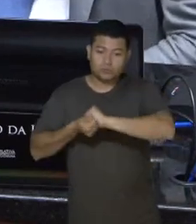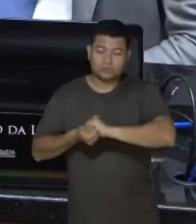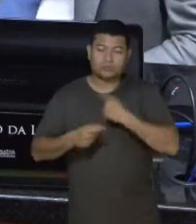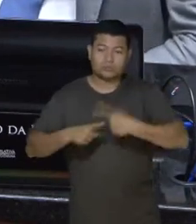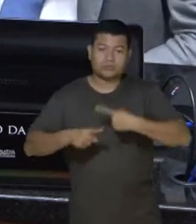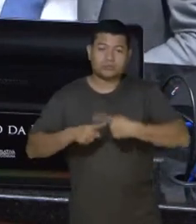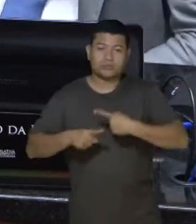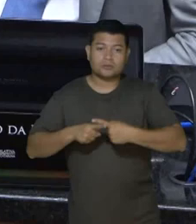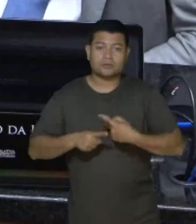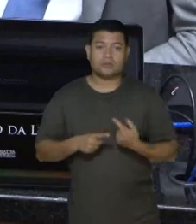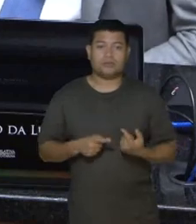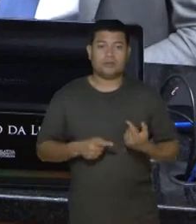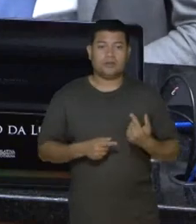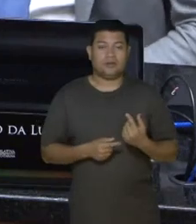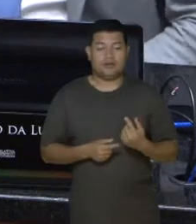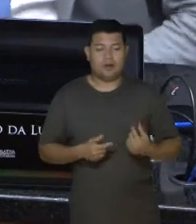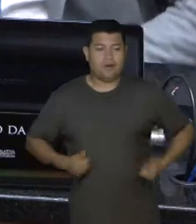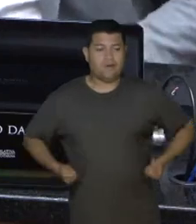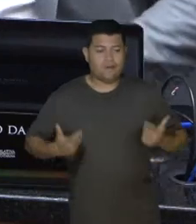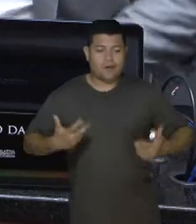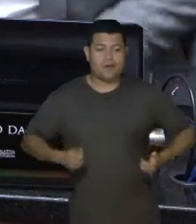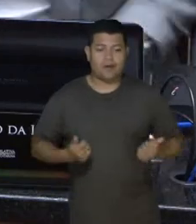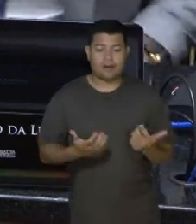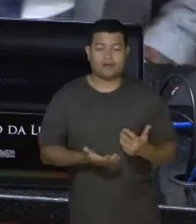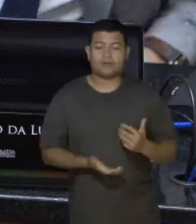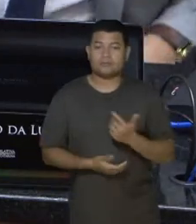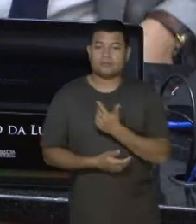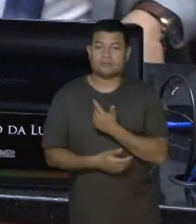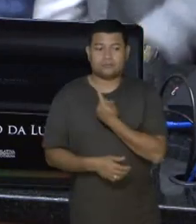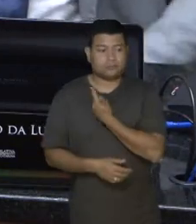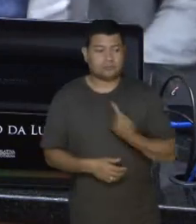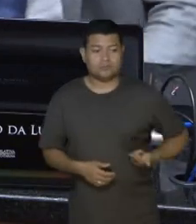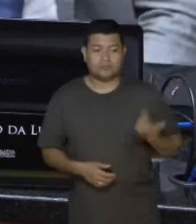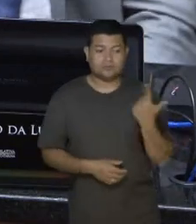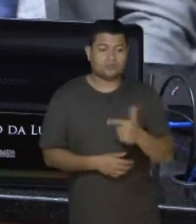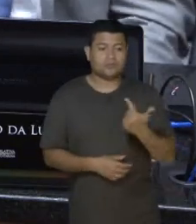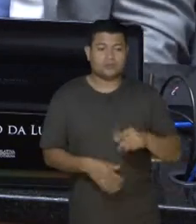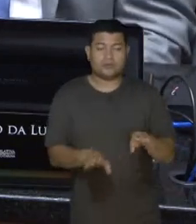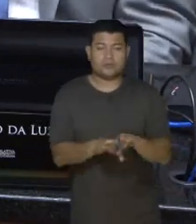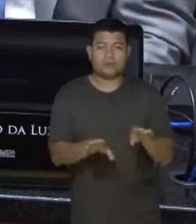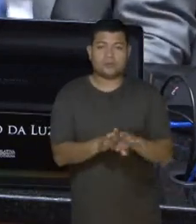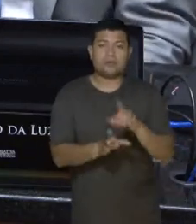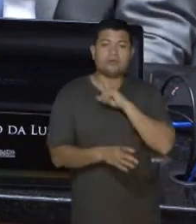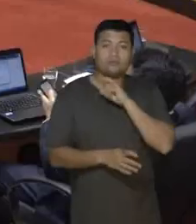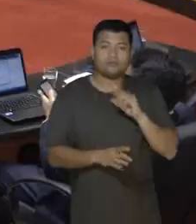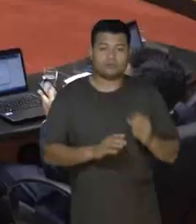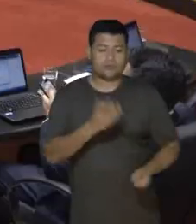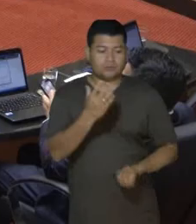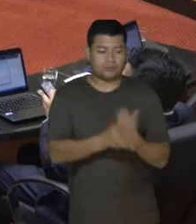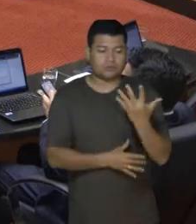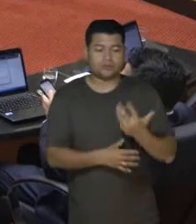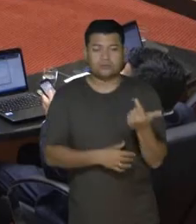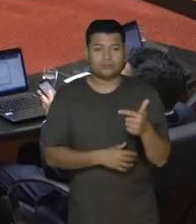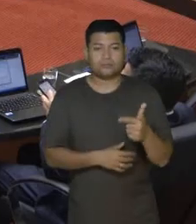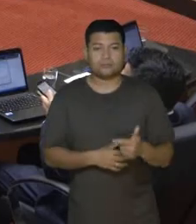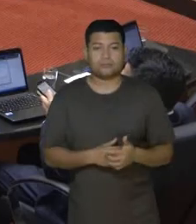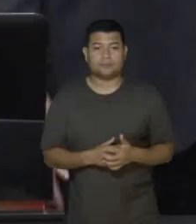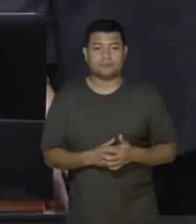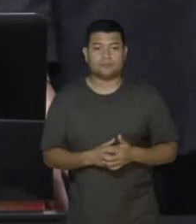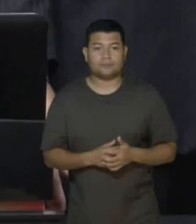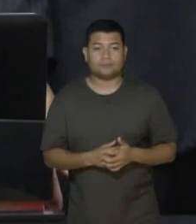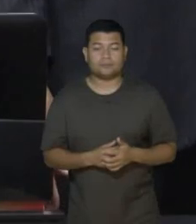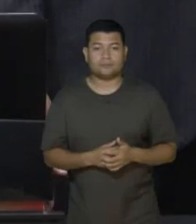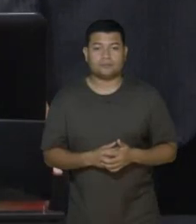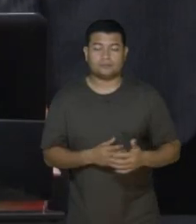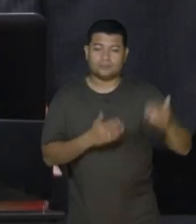há nenhum ônus para o Estado e nenhum vício de origem na iniciativa do parlamentar. Obrigado, deputada Paulinha. Vossa